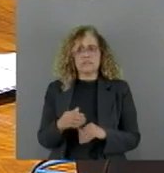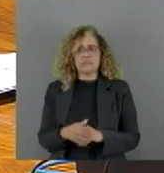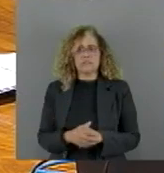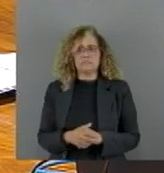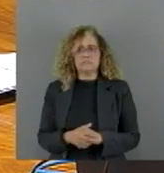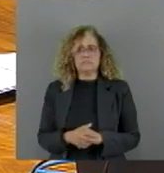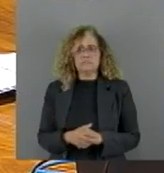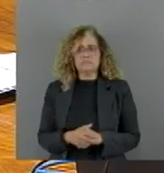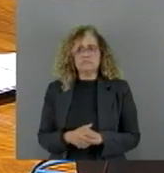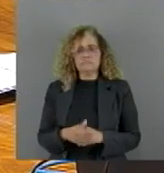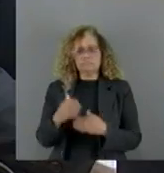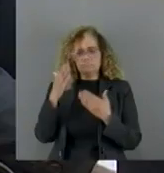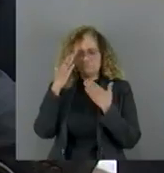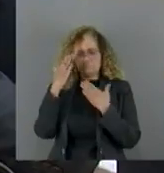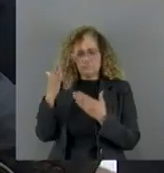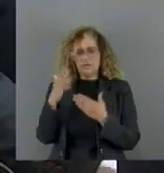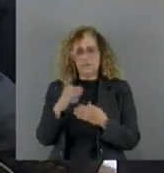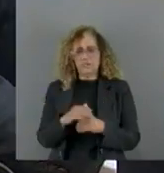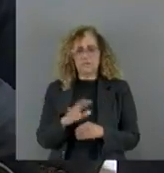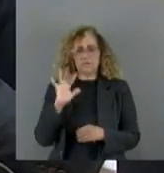pela decisão. Ok.